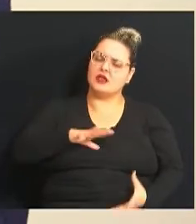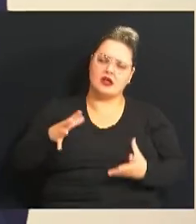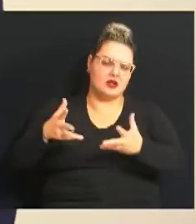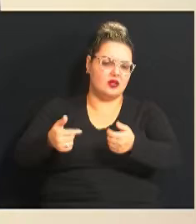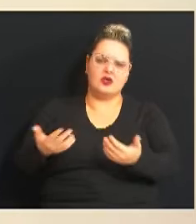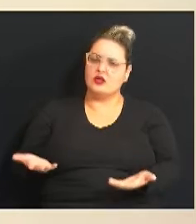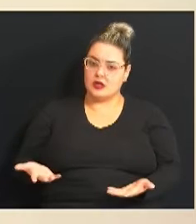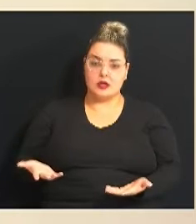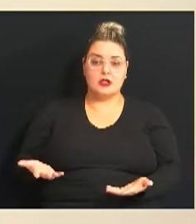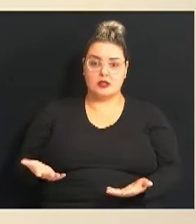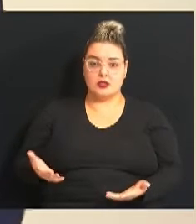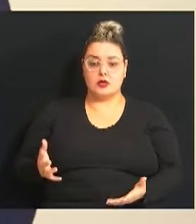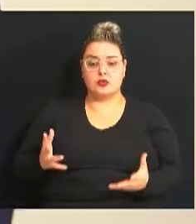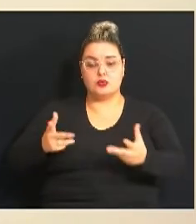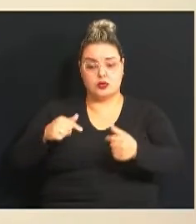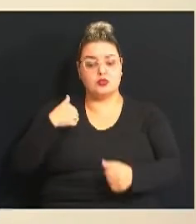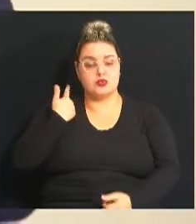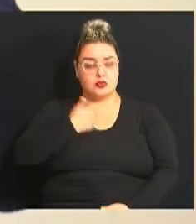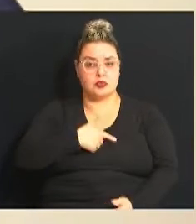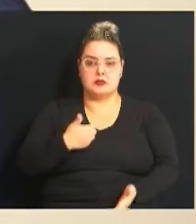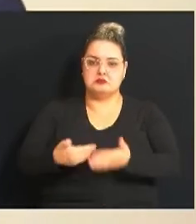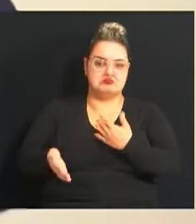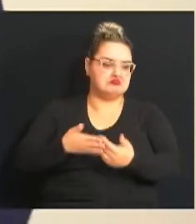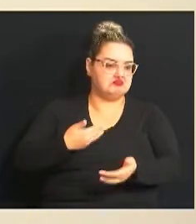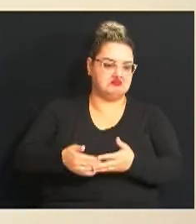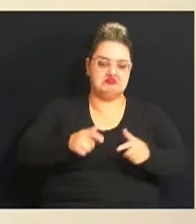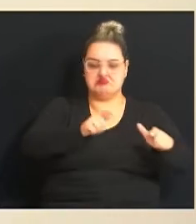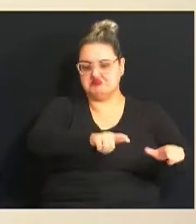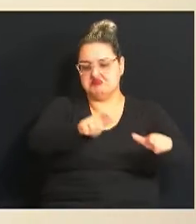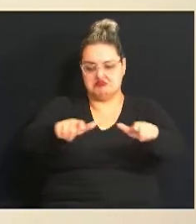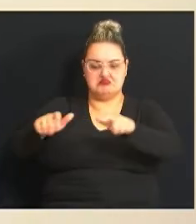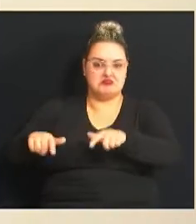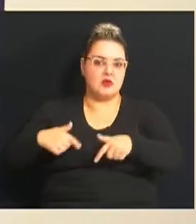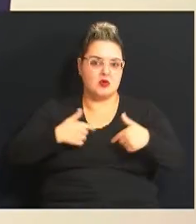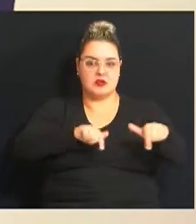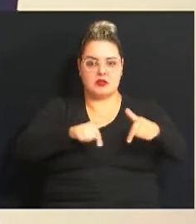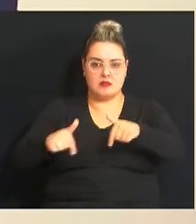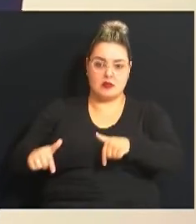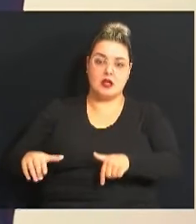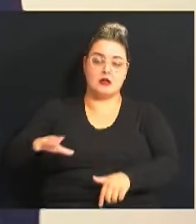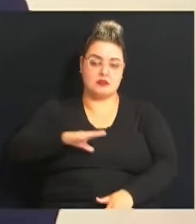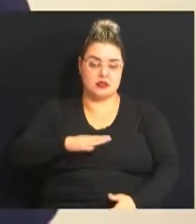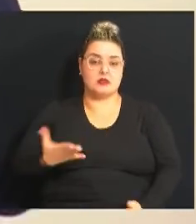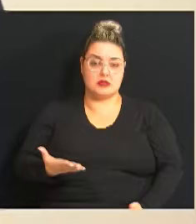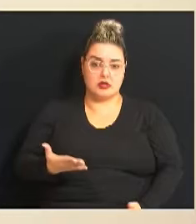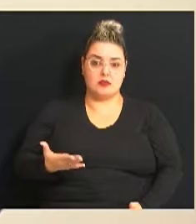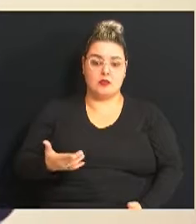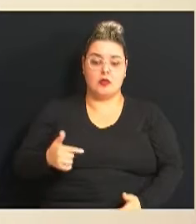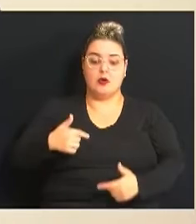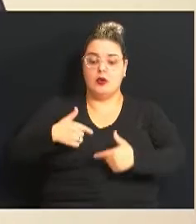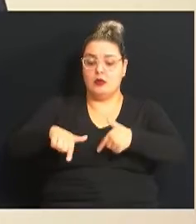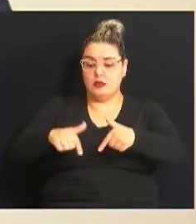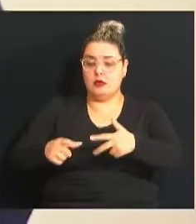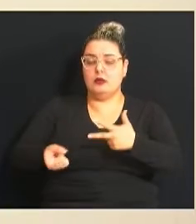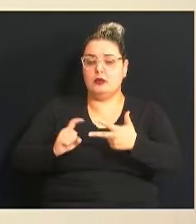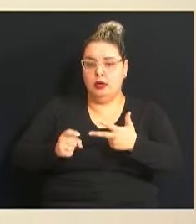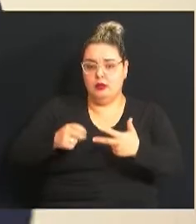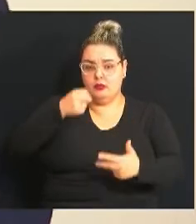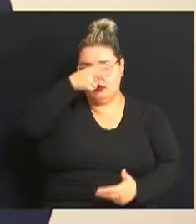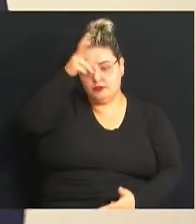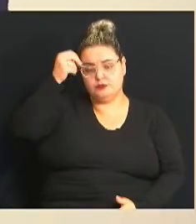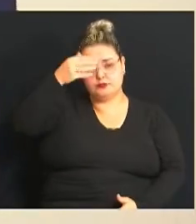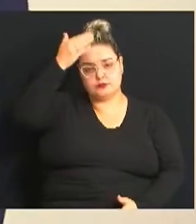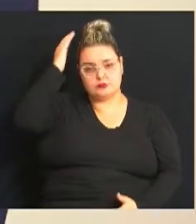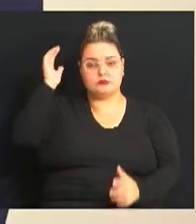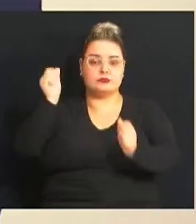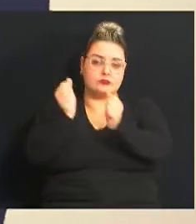acho que todos nós aí, independente da nossa região, do nosso trabalho do município, eu acho que isso é o trabalho do executivo hoje, do prefeito Dário, junto com